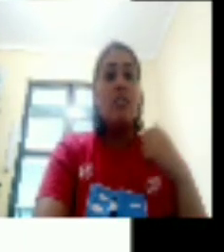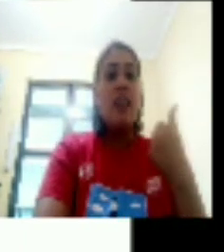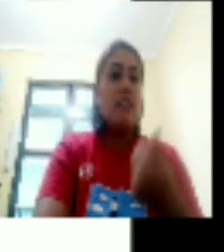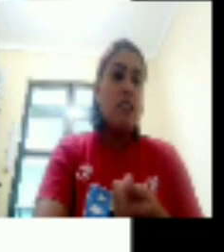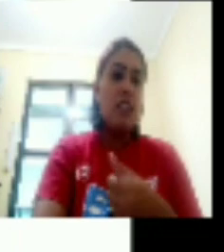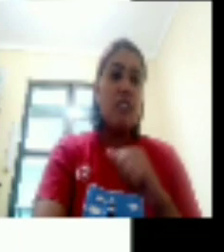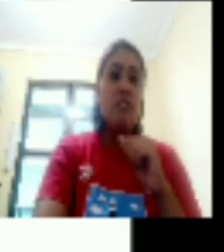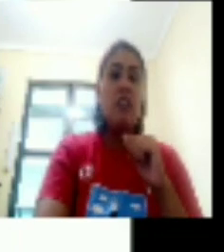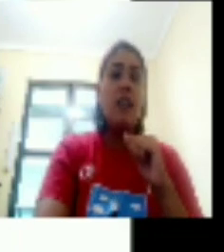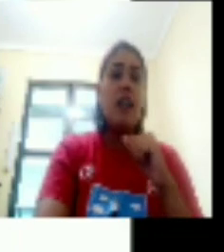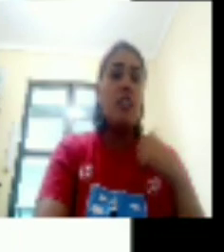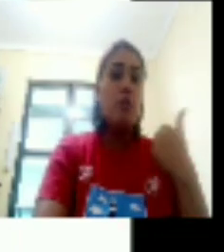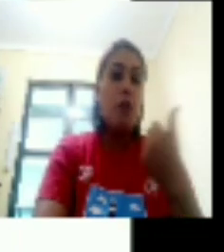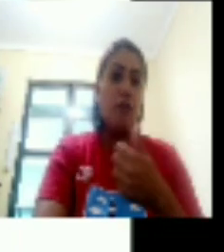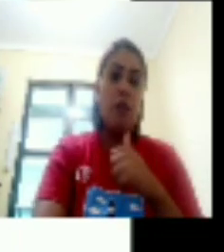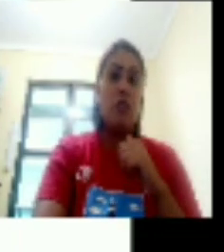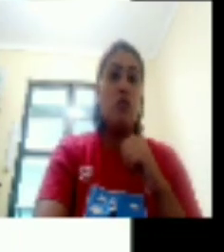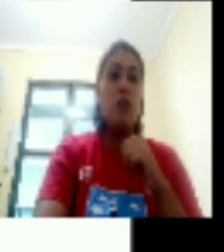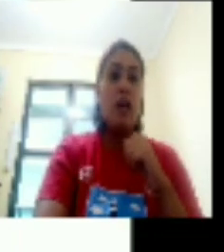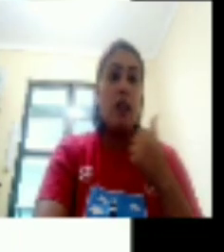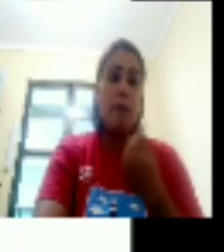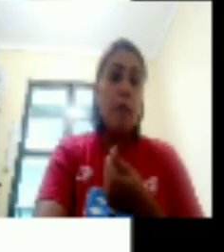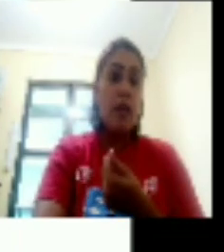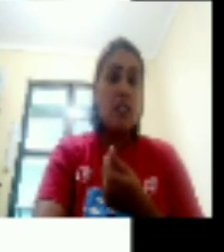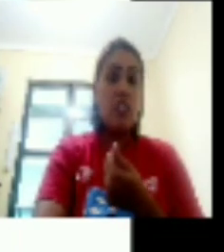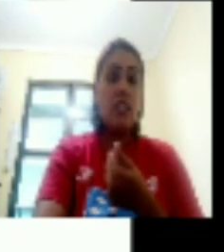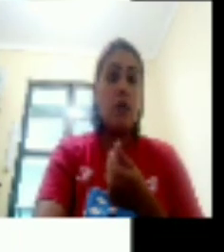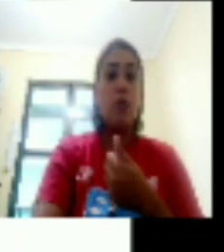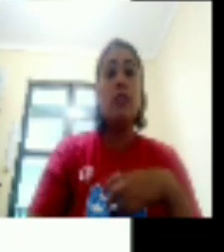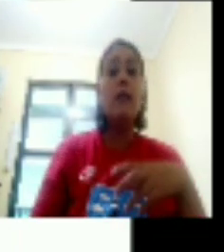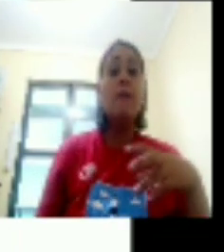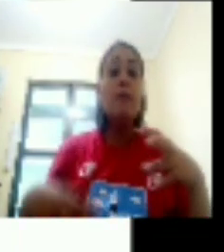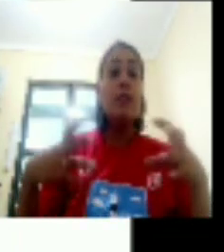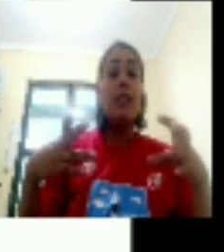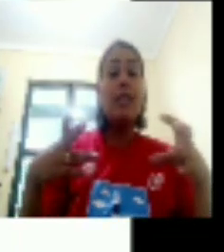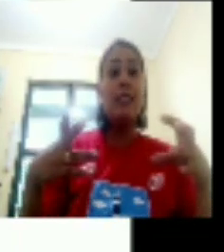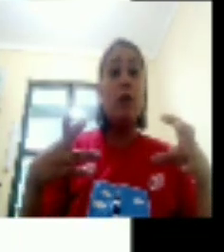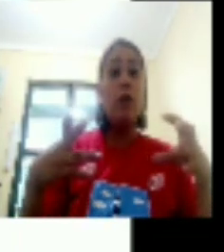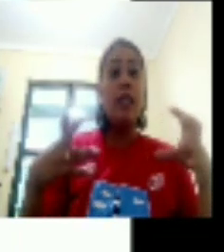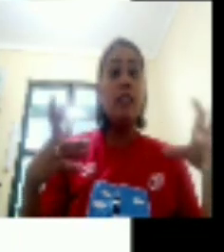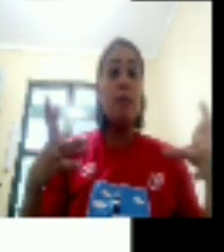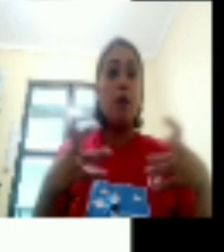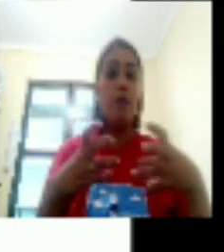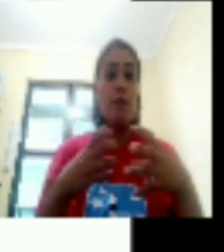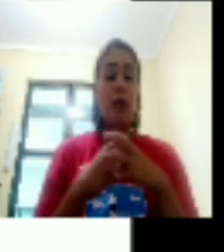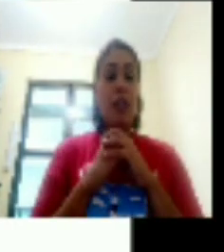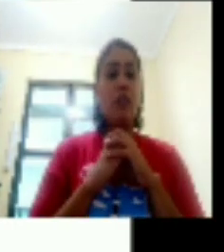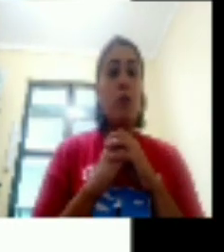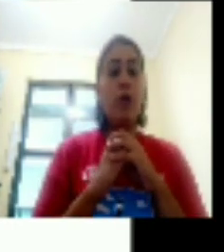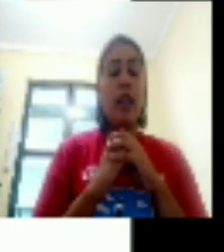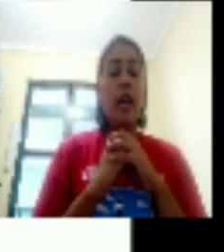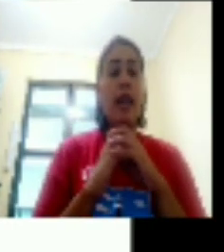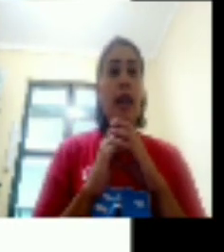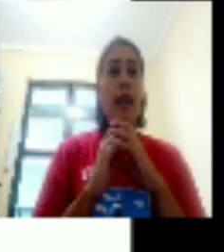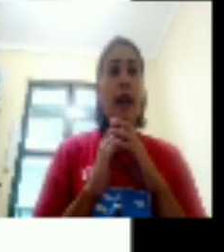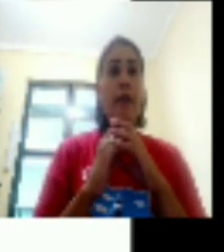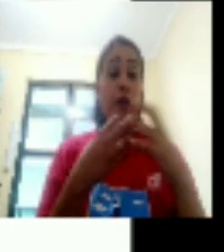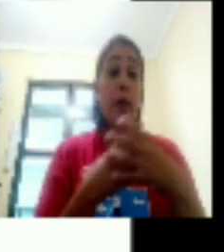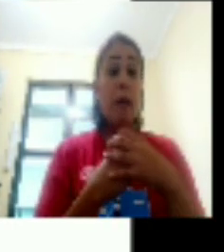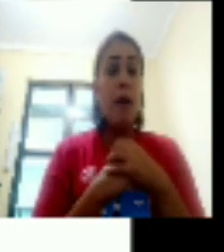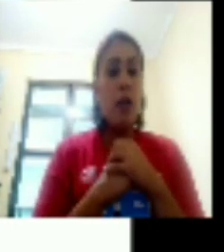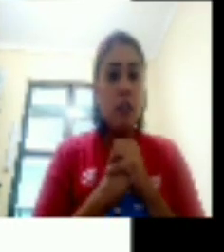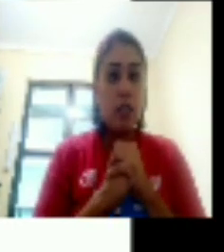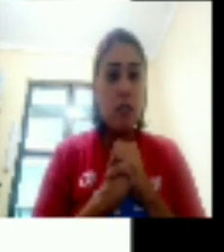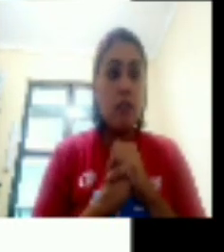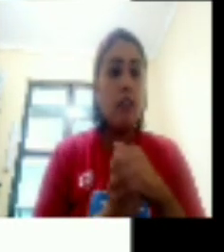aí, gente, centrais sindicais, movimentos populares de saúde. Então, esse movimento